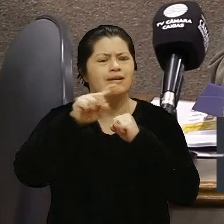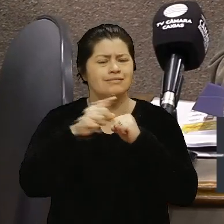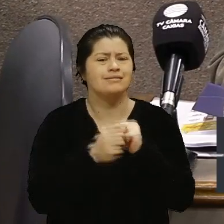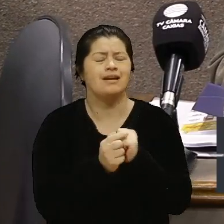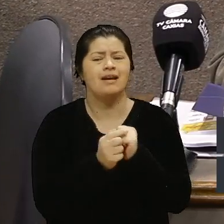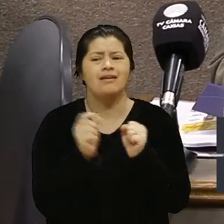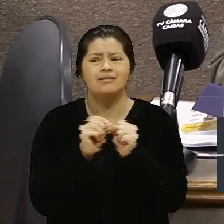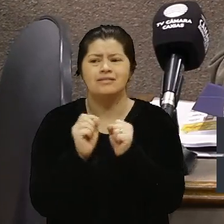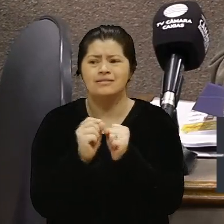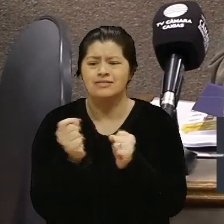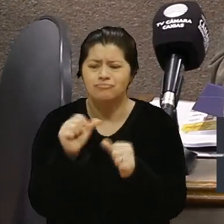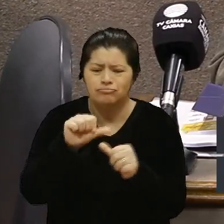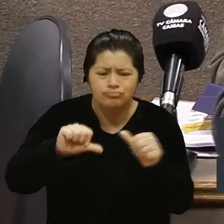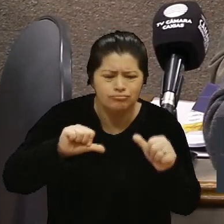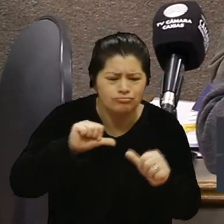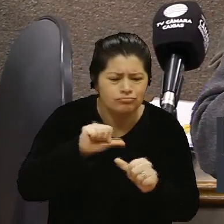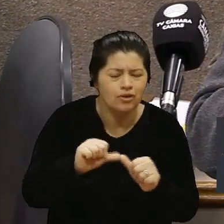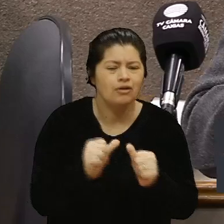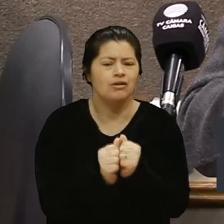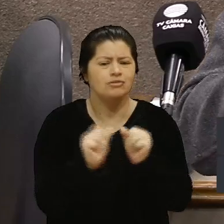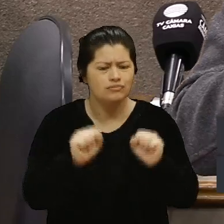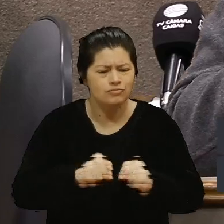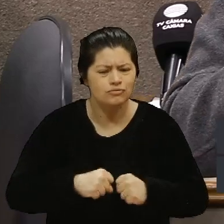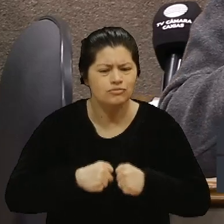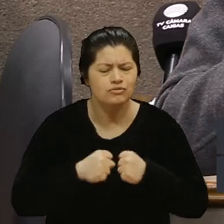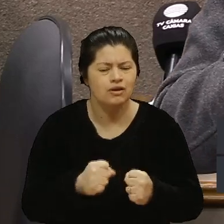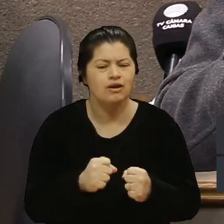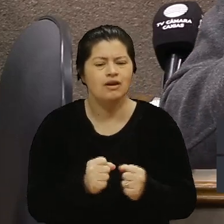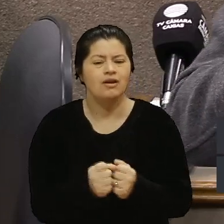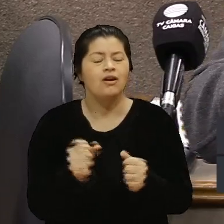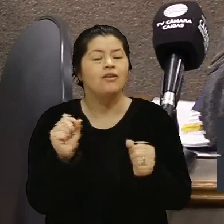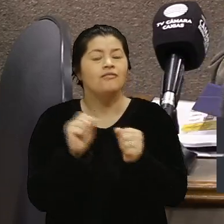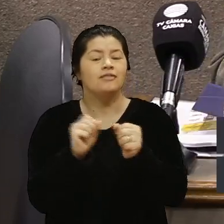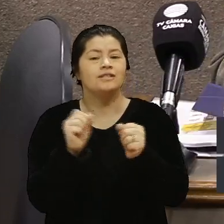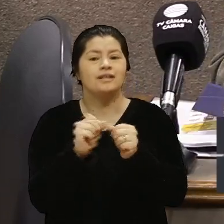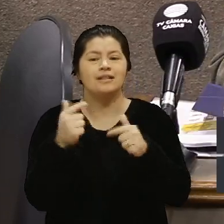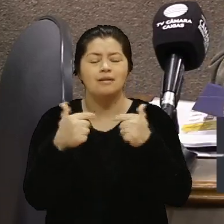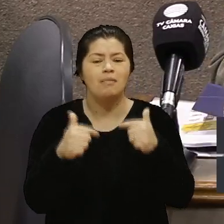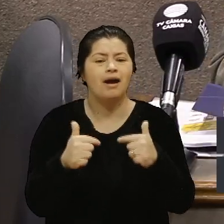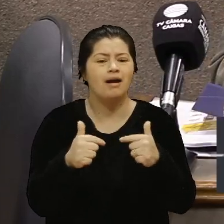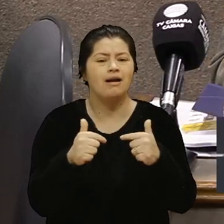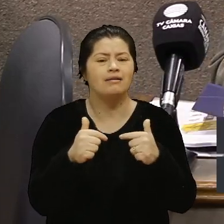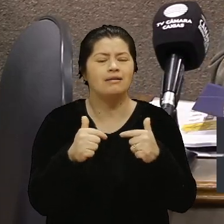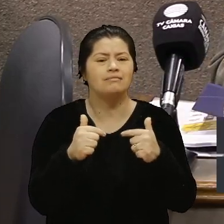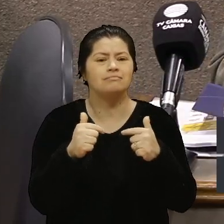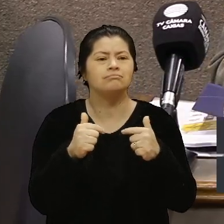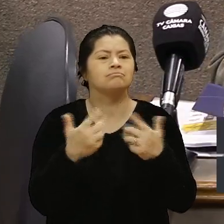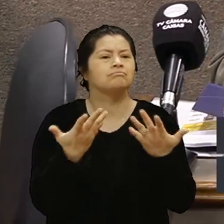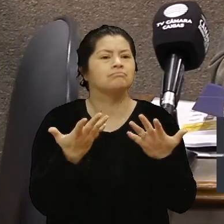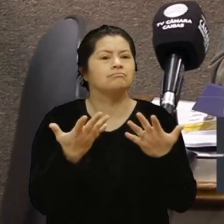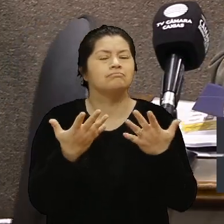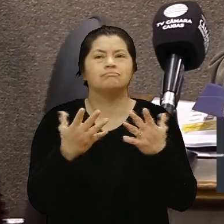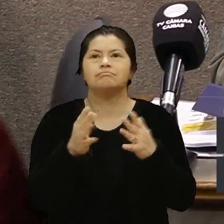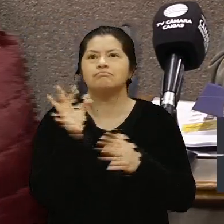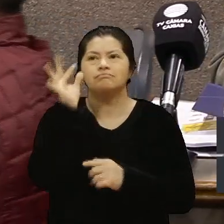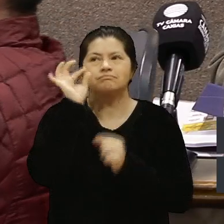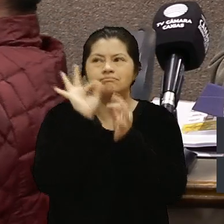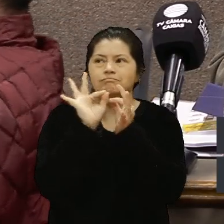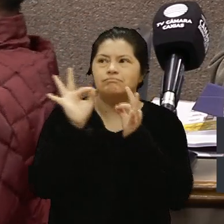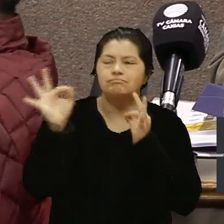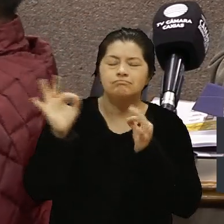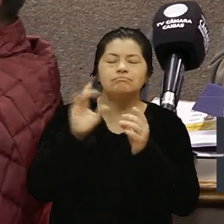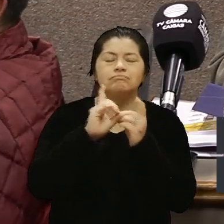reinventar, se esforçar, fazer tarefas online, preparar material para os